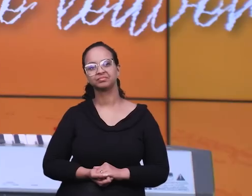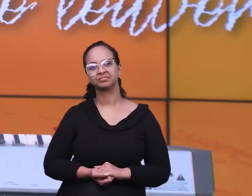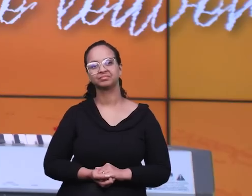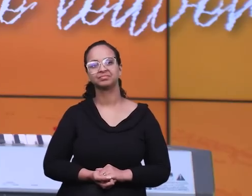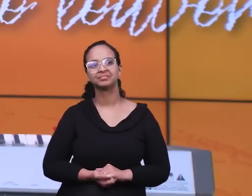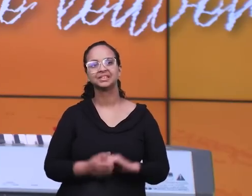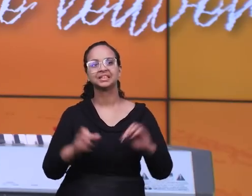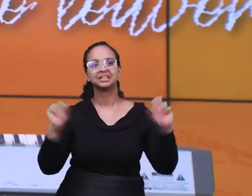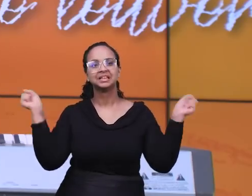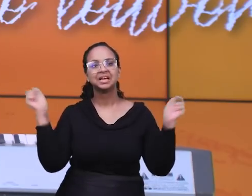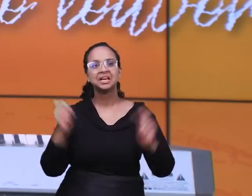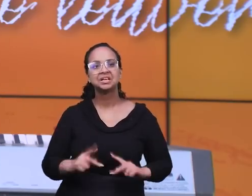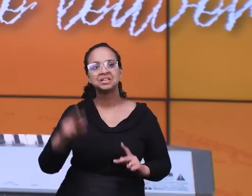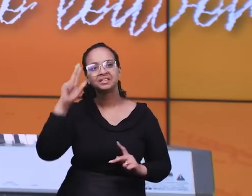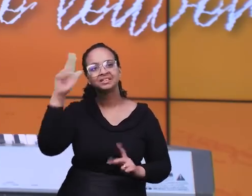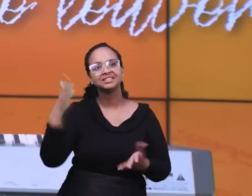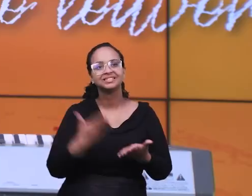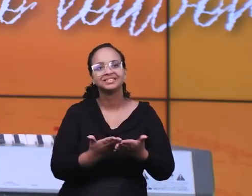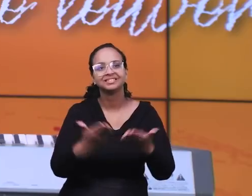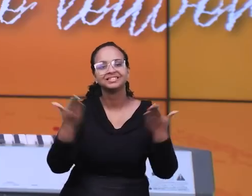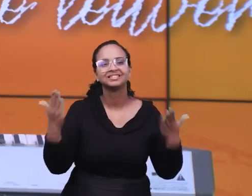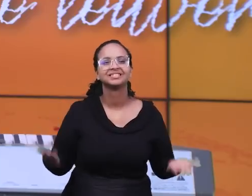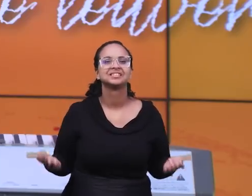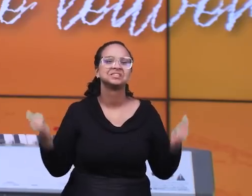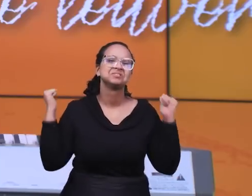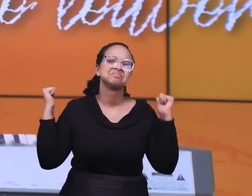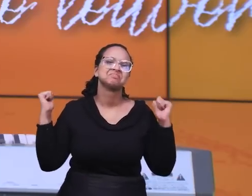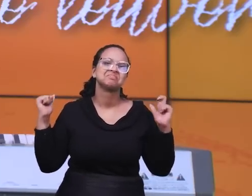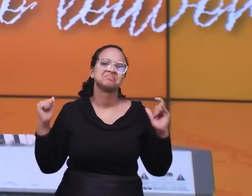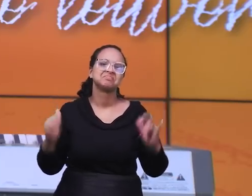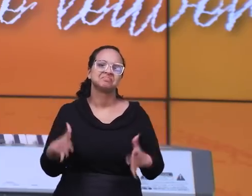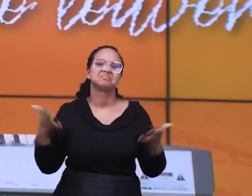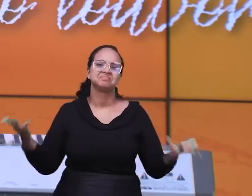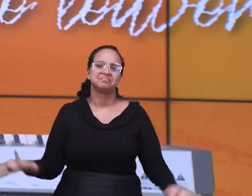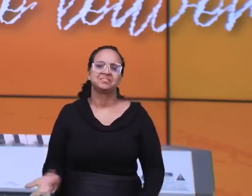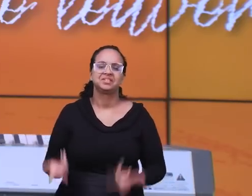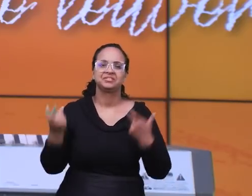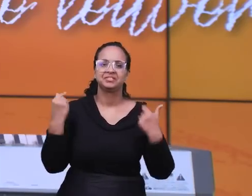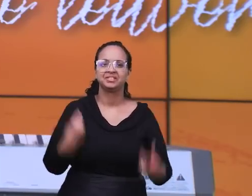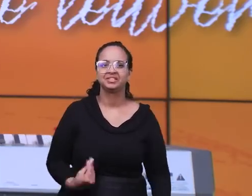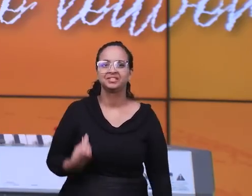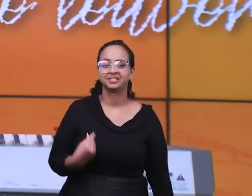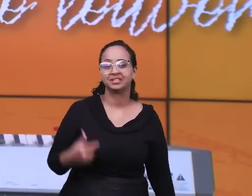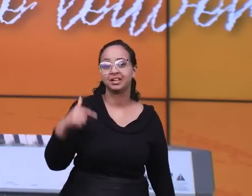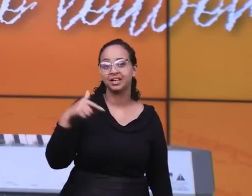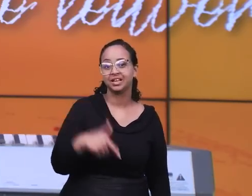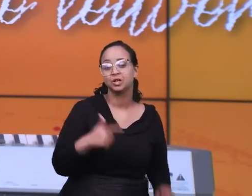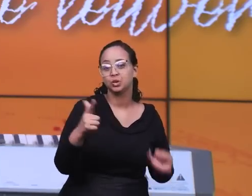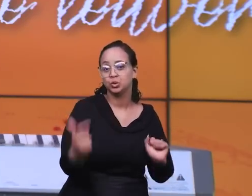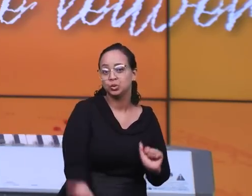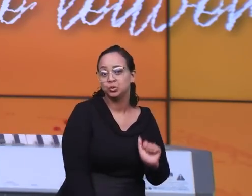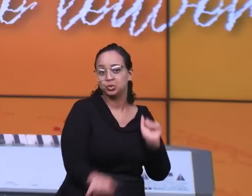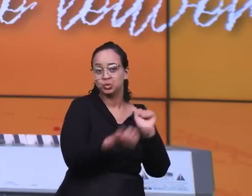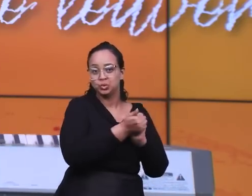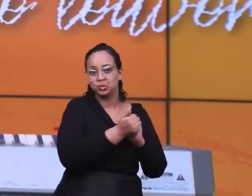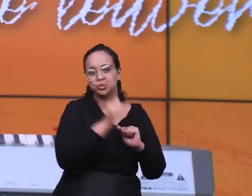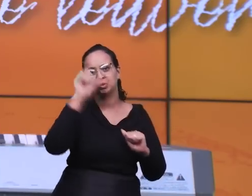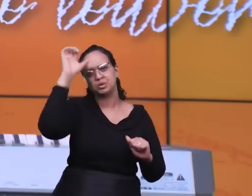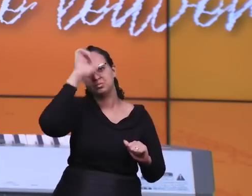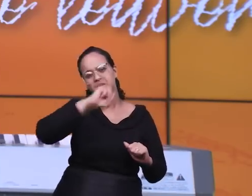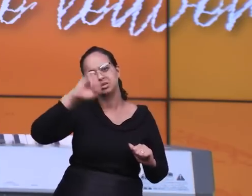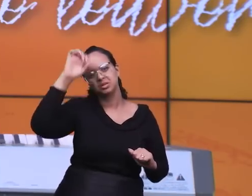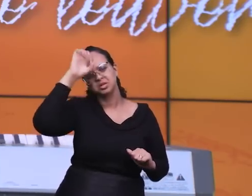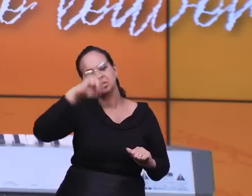A paz do Senhor, classes, irmãos, que bênção é poder estar aqui, juntinhos, aprendendo